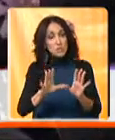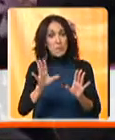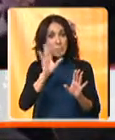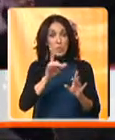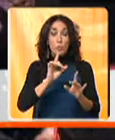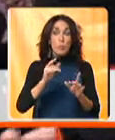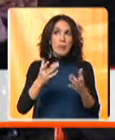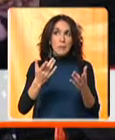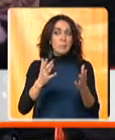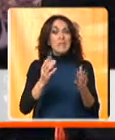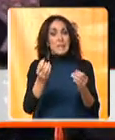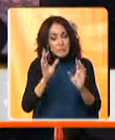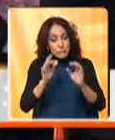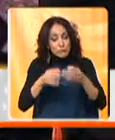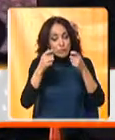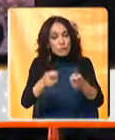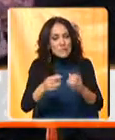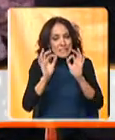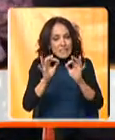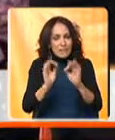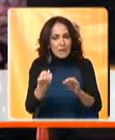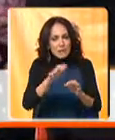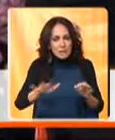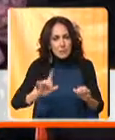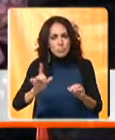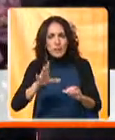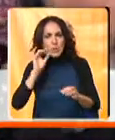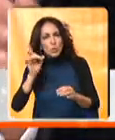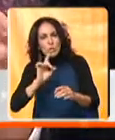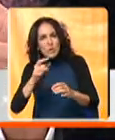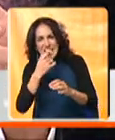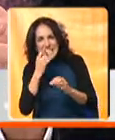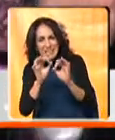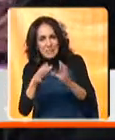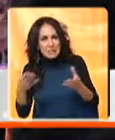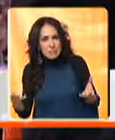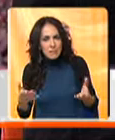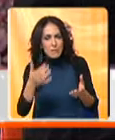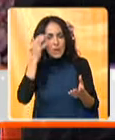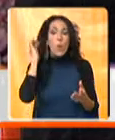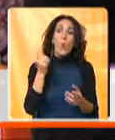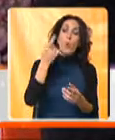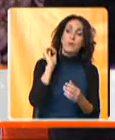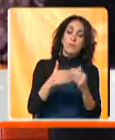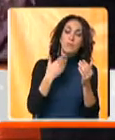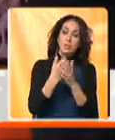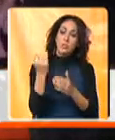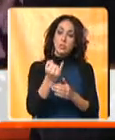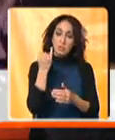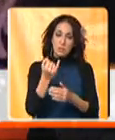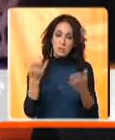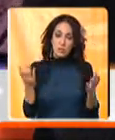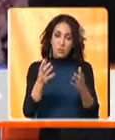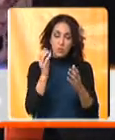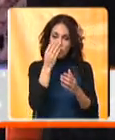em criança, em jovem. E por isso também estamos a agir nas instituições. Não sei se viu ontem as imagens, ontem entregámos na instituição Florinhas